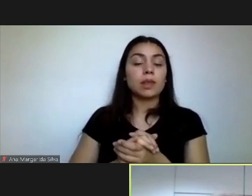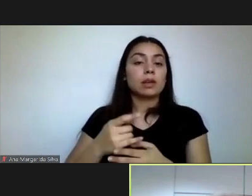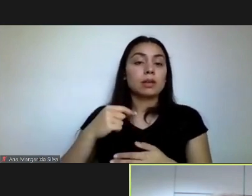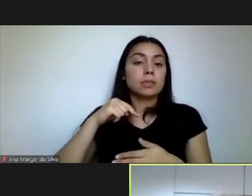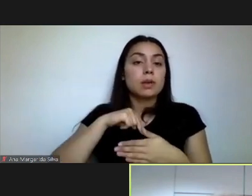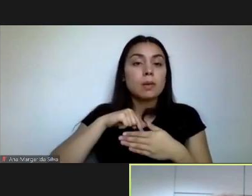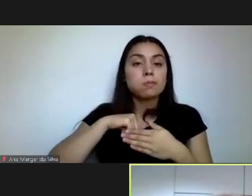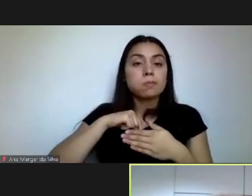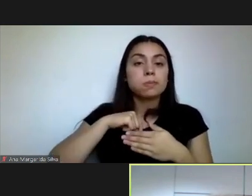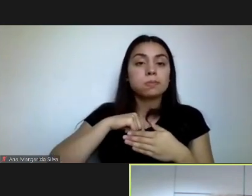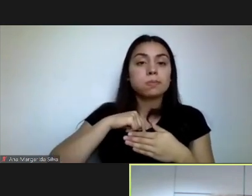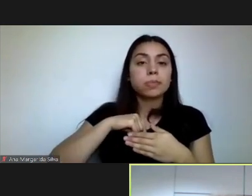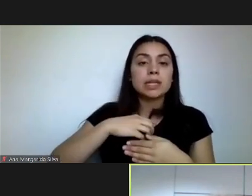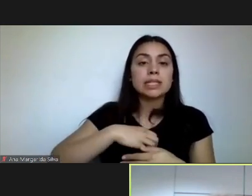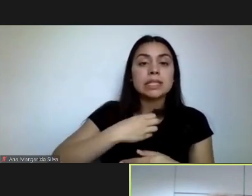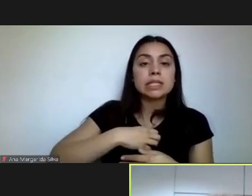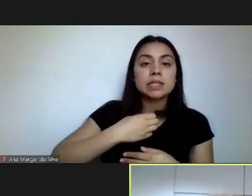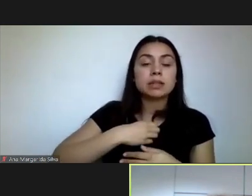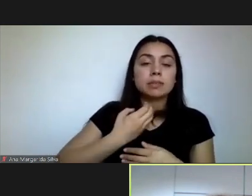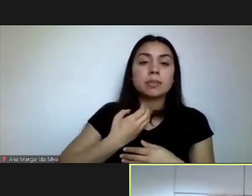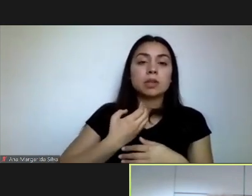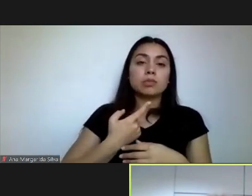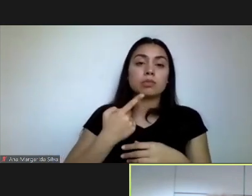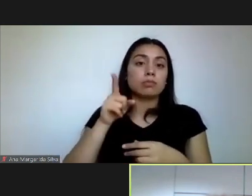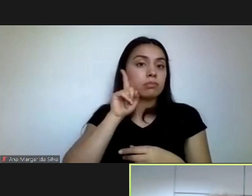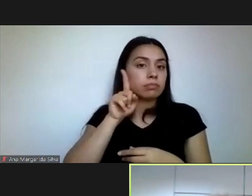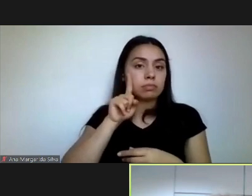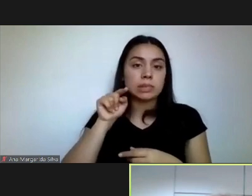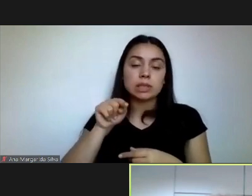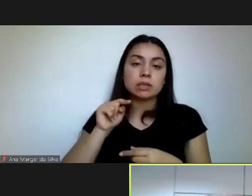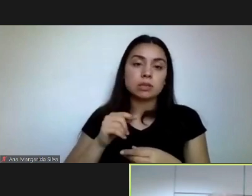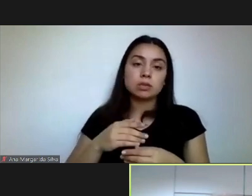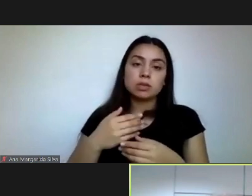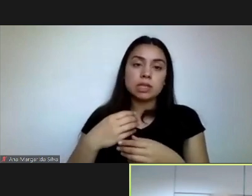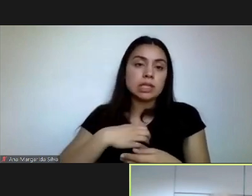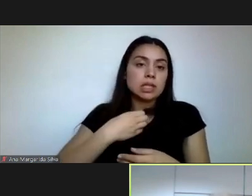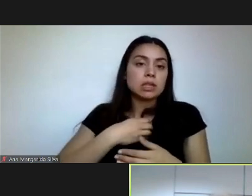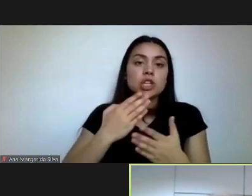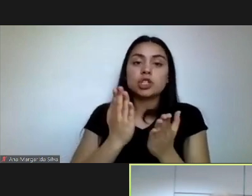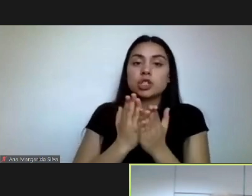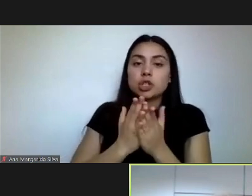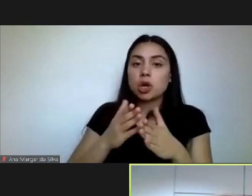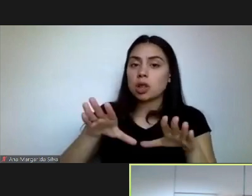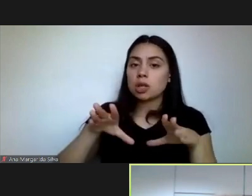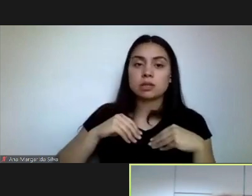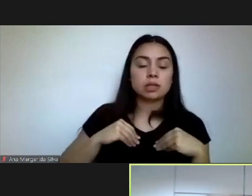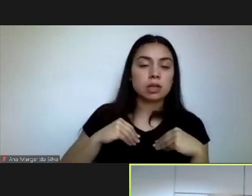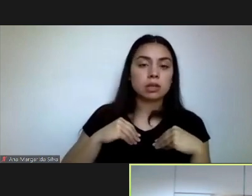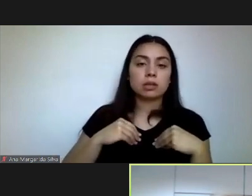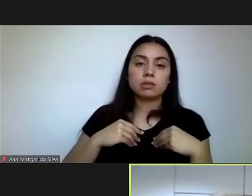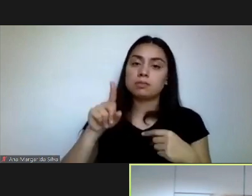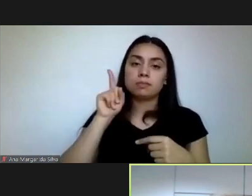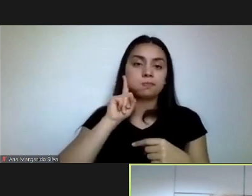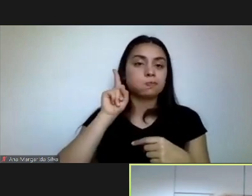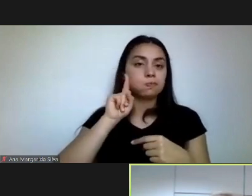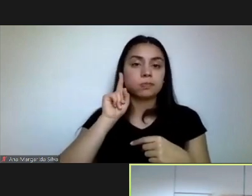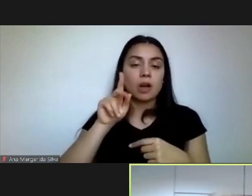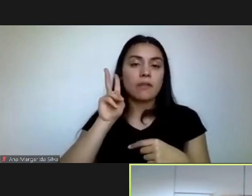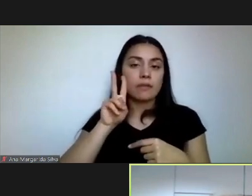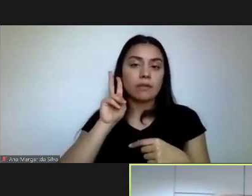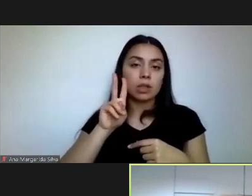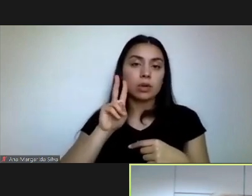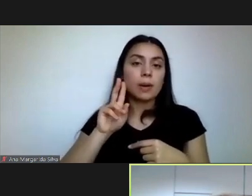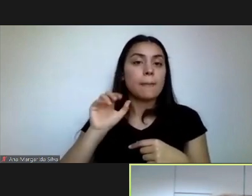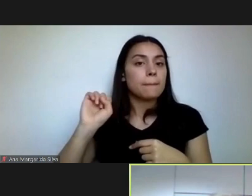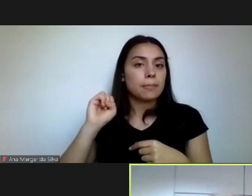socioemocionais e o acolhimento. Portanto, poderem estar na escola, ser acolhidos num primeiro momento e depois a seguir vamos ao currículo. Mas